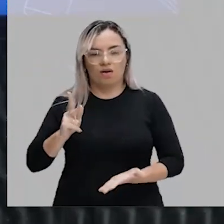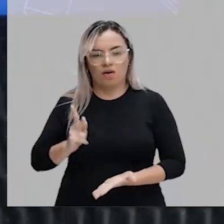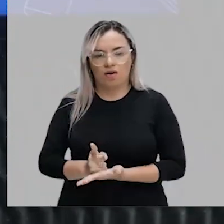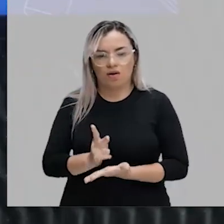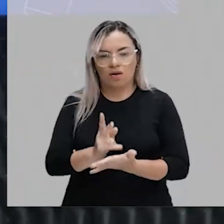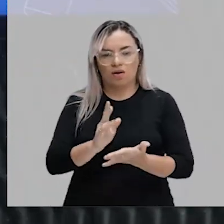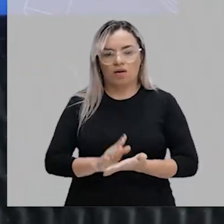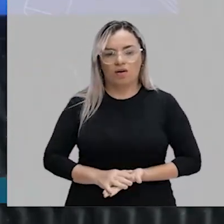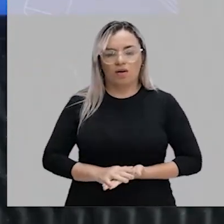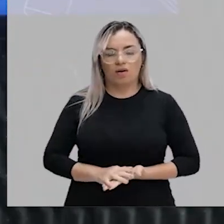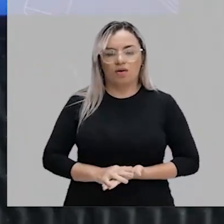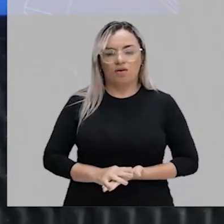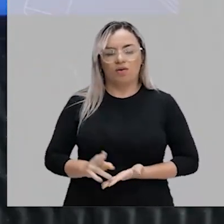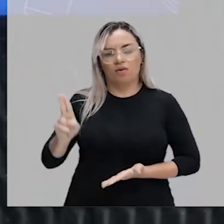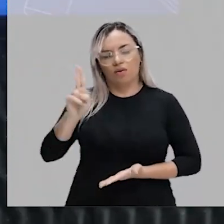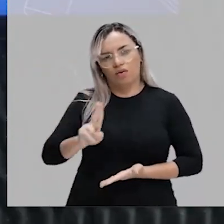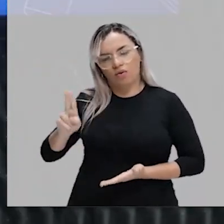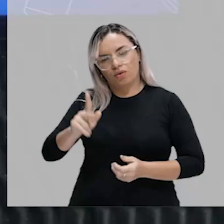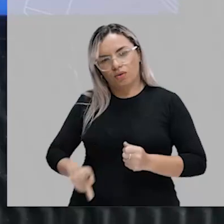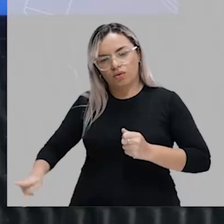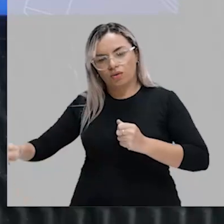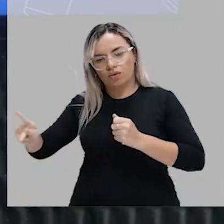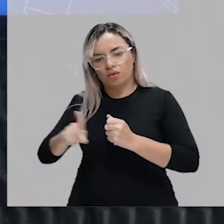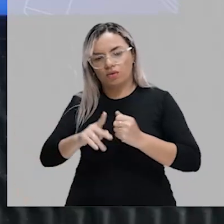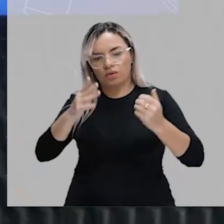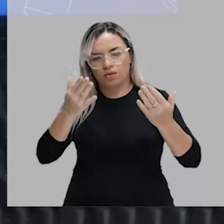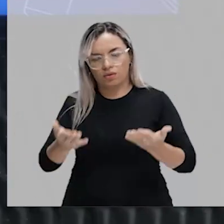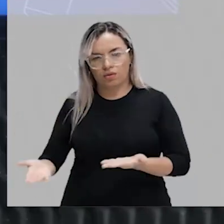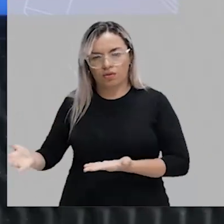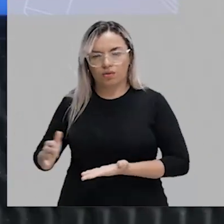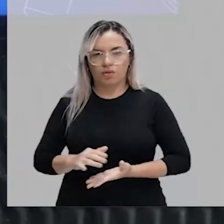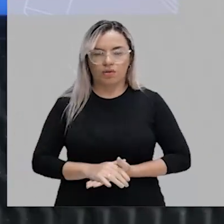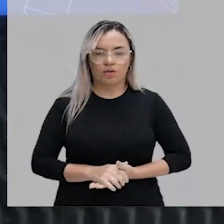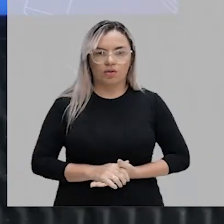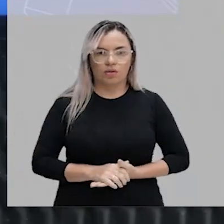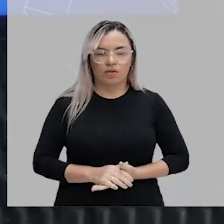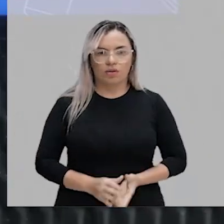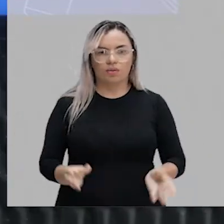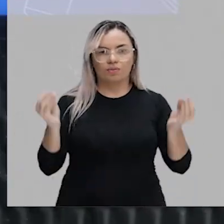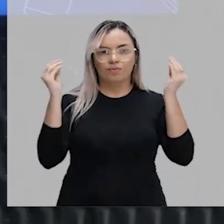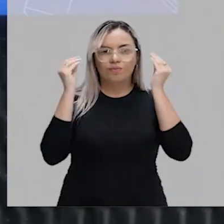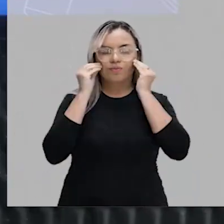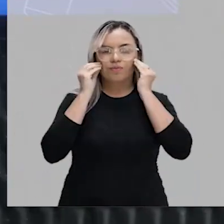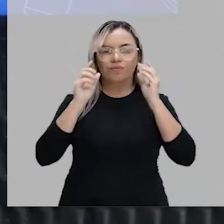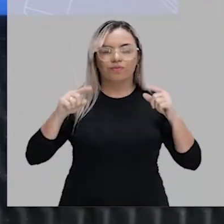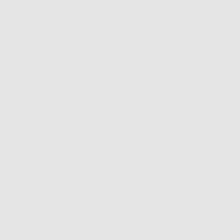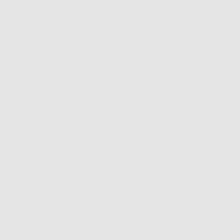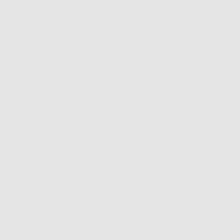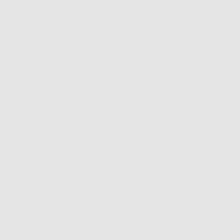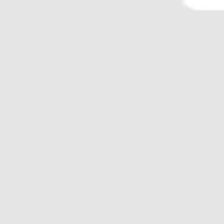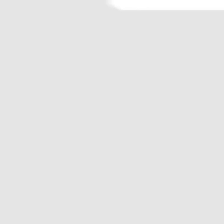la solidaridade, uso de pronomes. Tá ok? Besitos, besitos. Hasta luego.